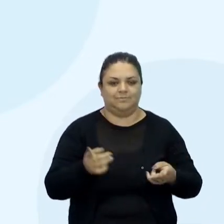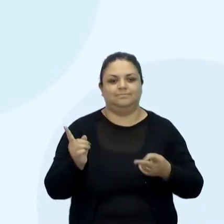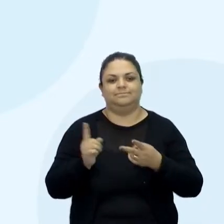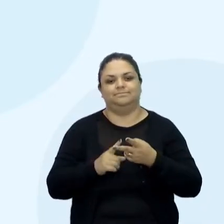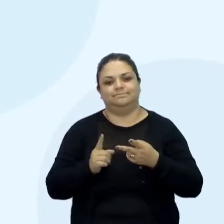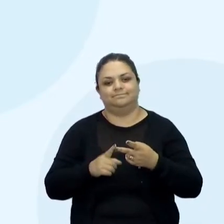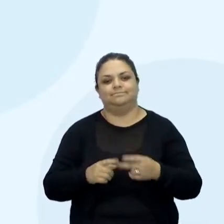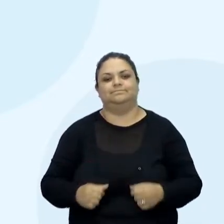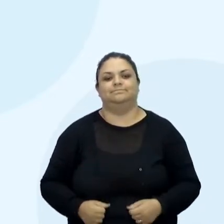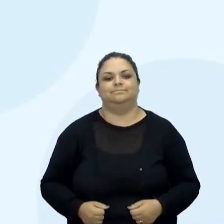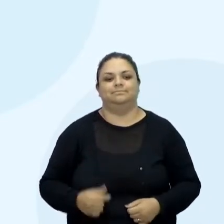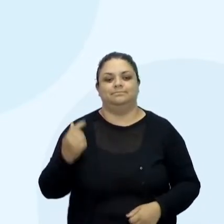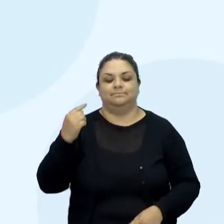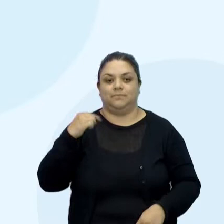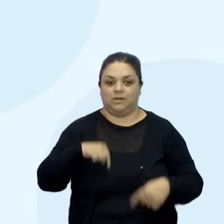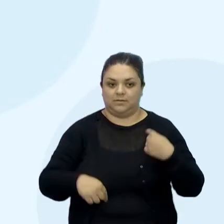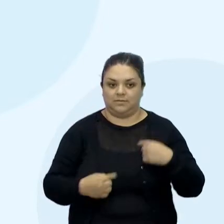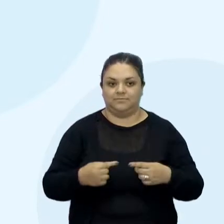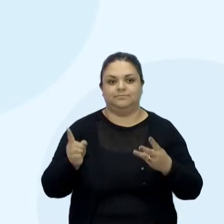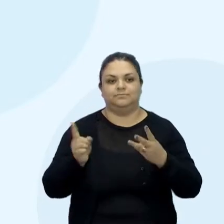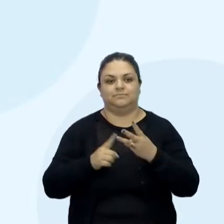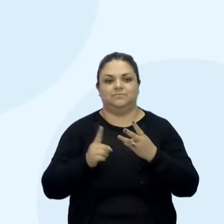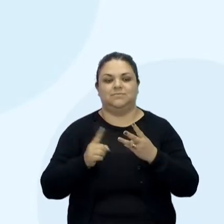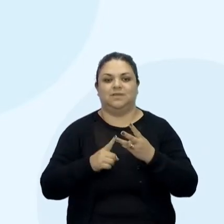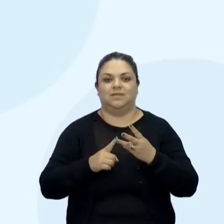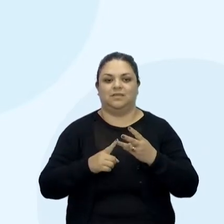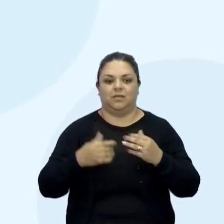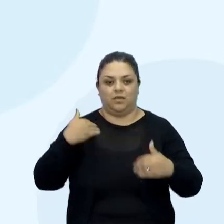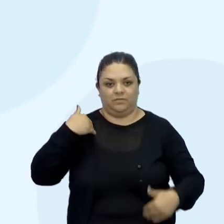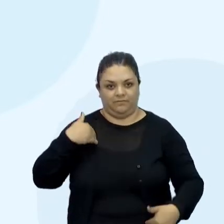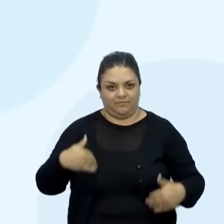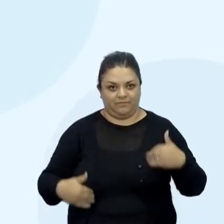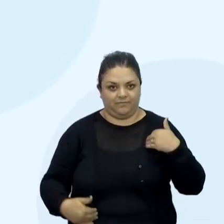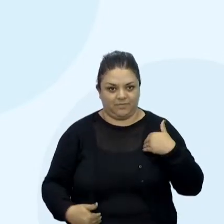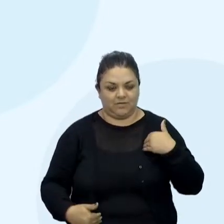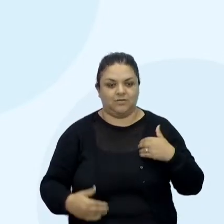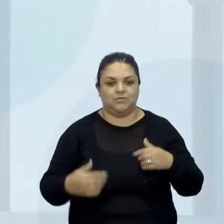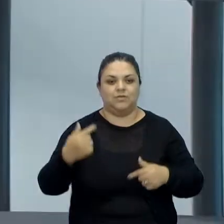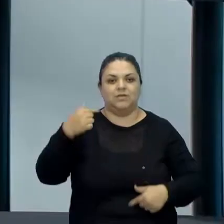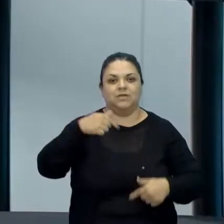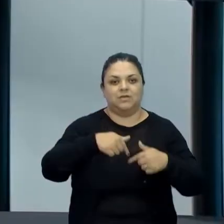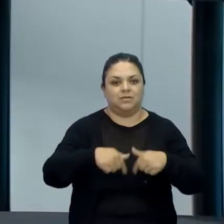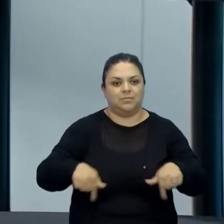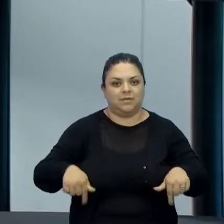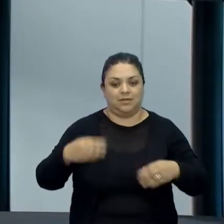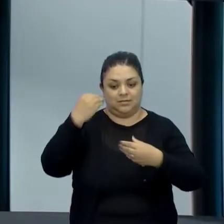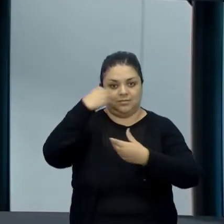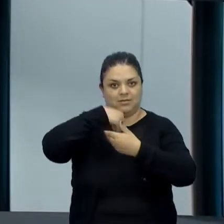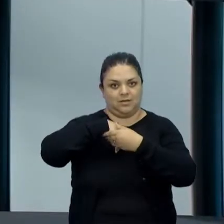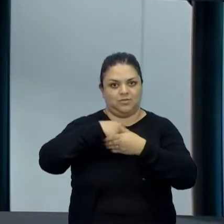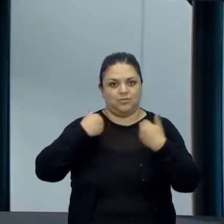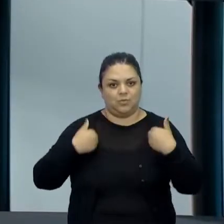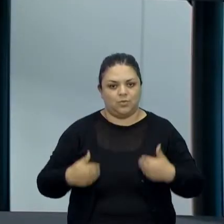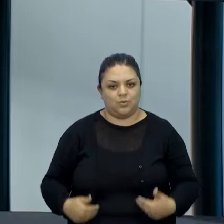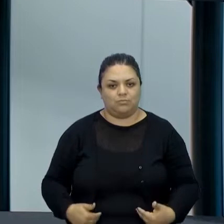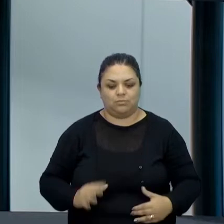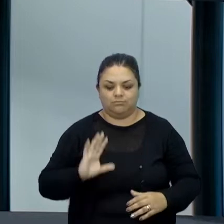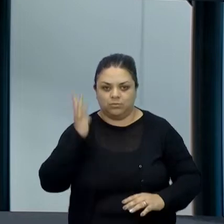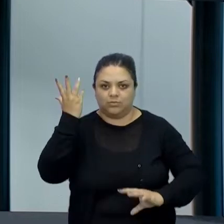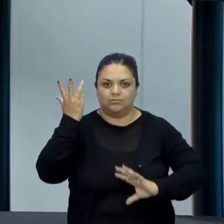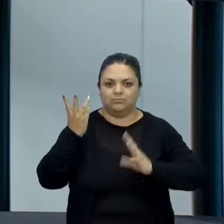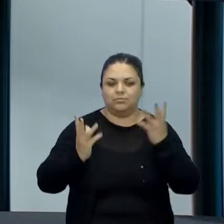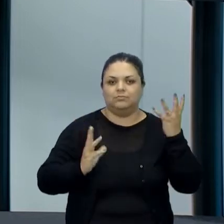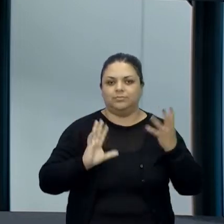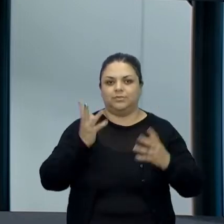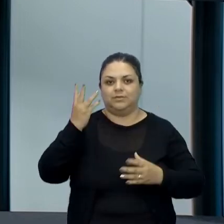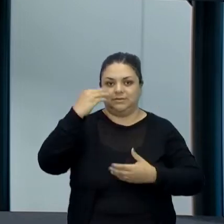vocês. Fisiologia e a química, então a gente vai falar da questão fisiológica, do que acontece dentro do nosso corpo, e as reações químicas